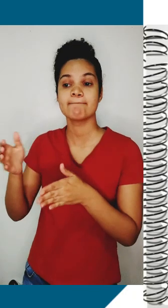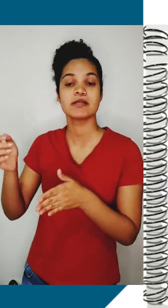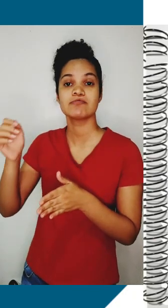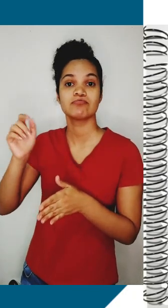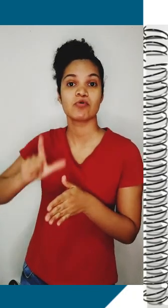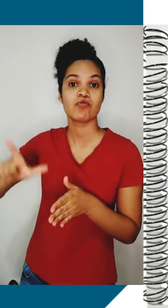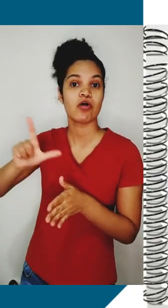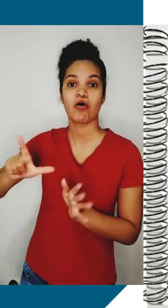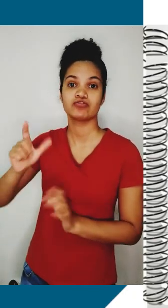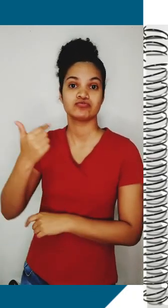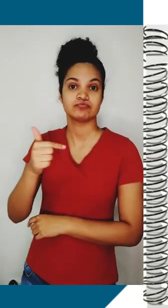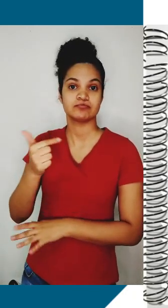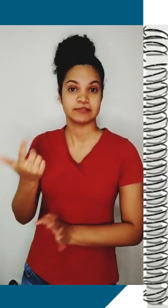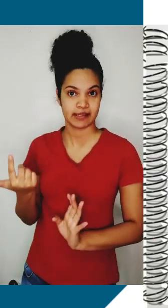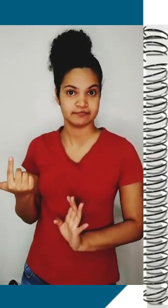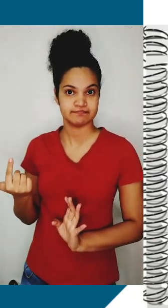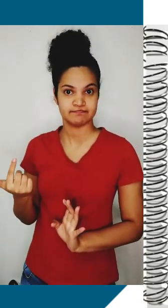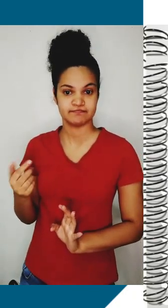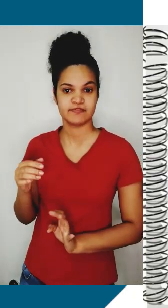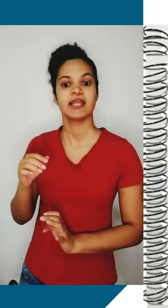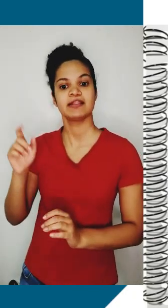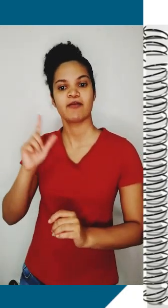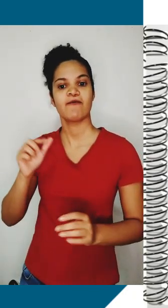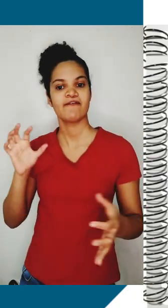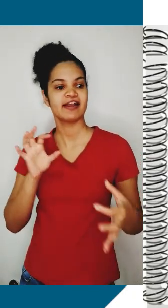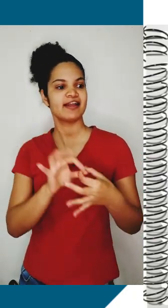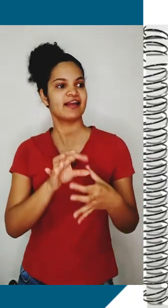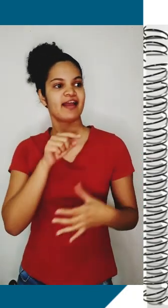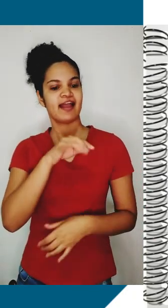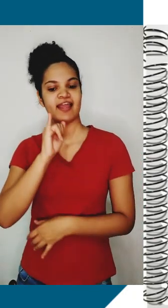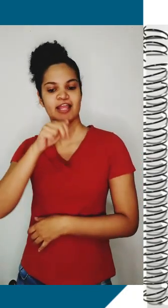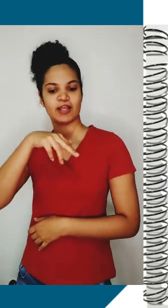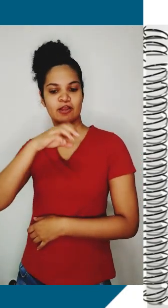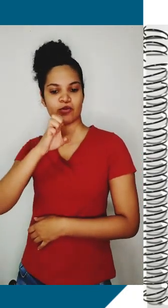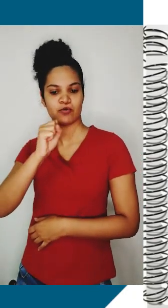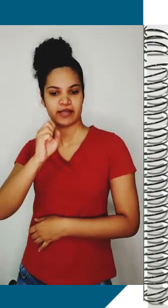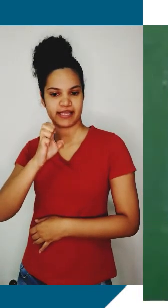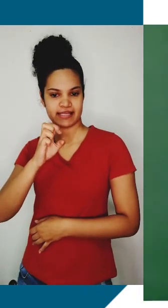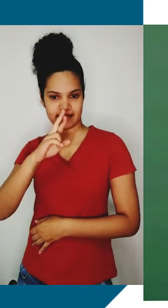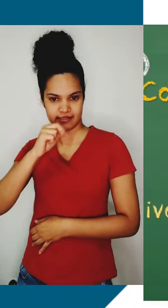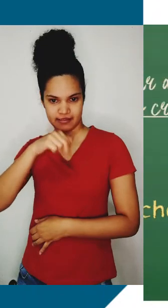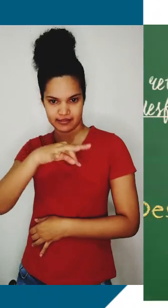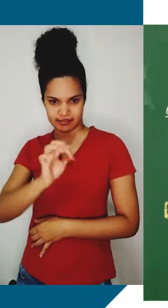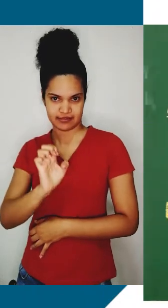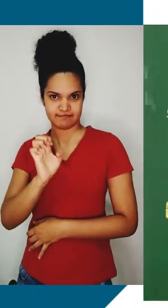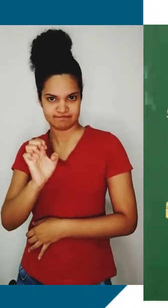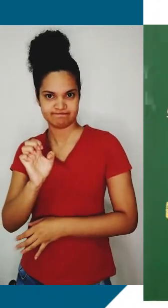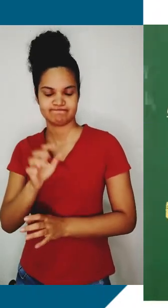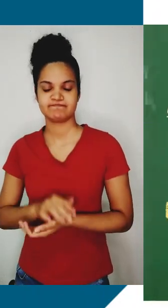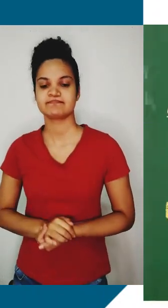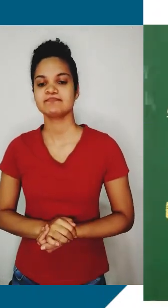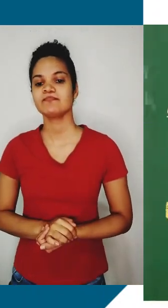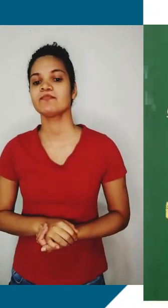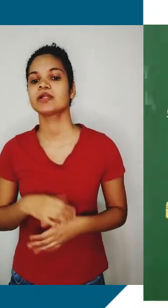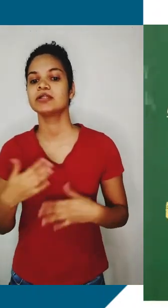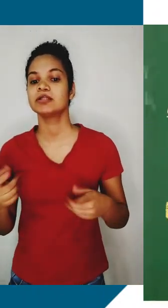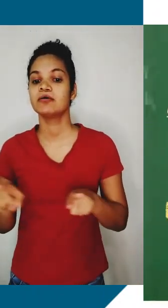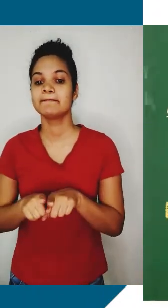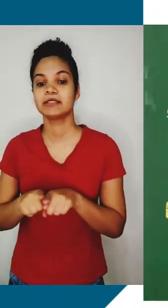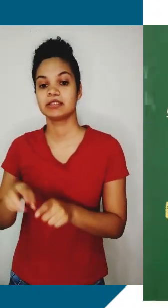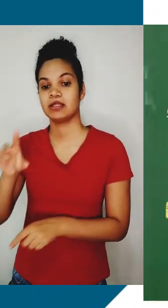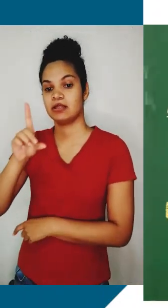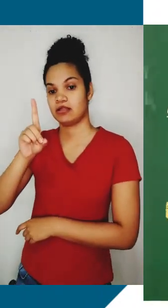ilógico, ou seja, é incoerente. Então percebam essa retomada de forma mais elaborada. Além disso, nós temos o